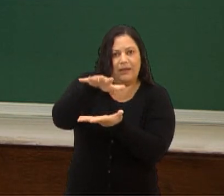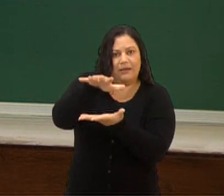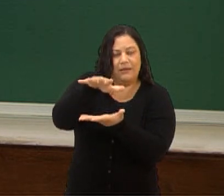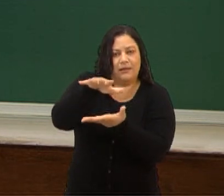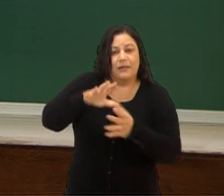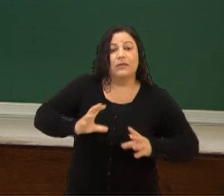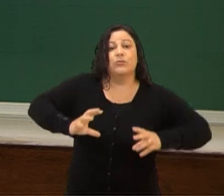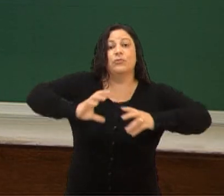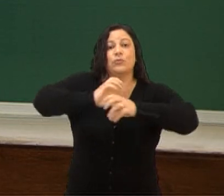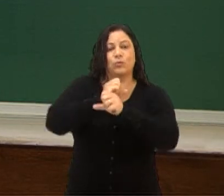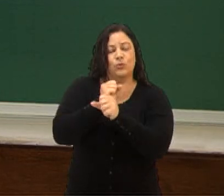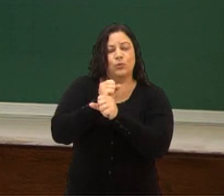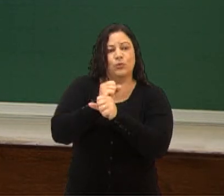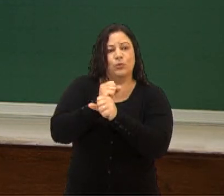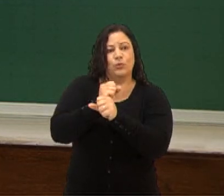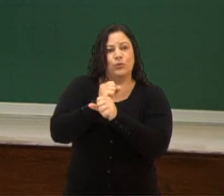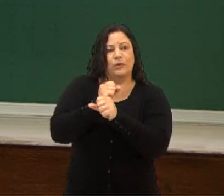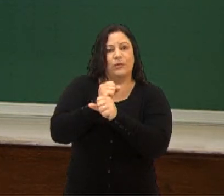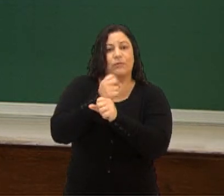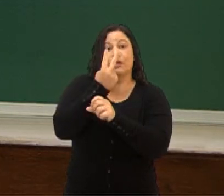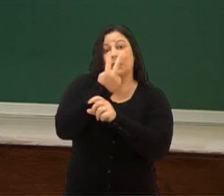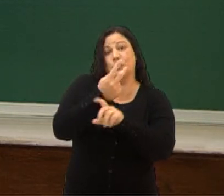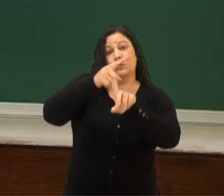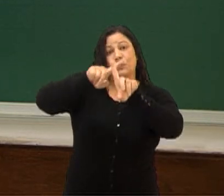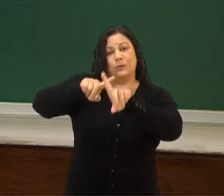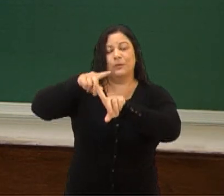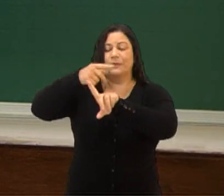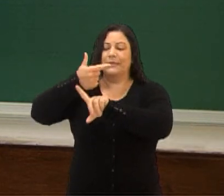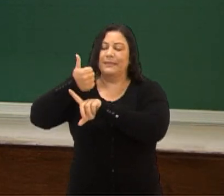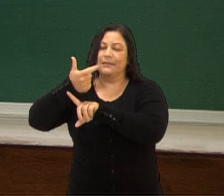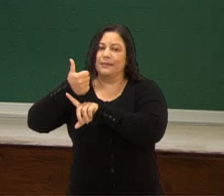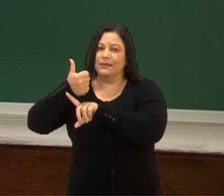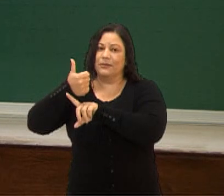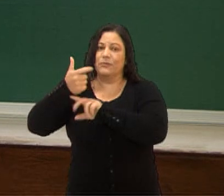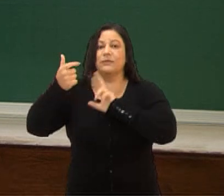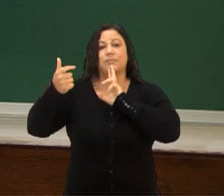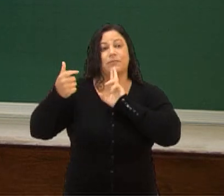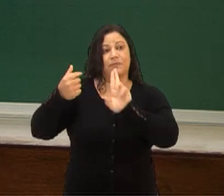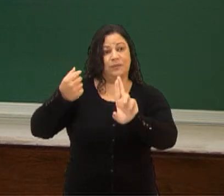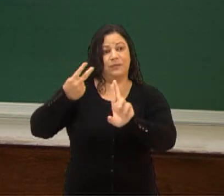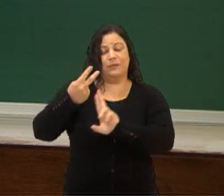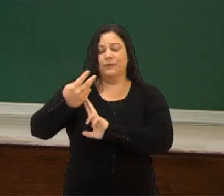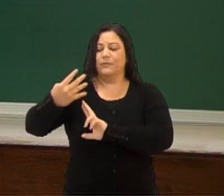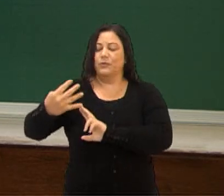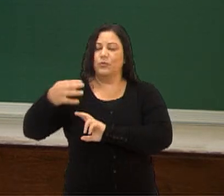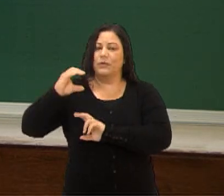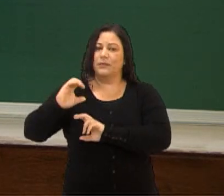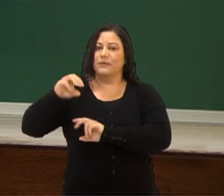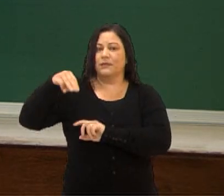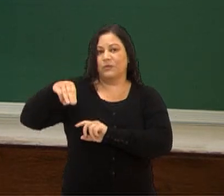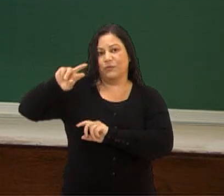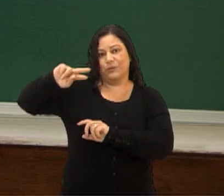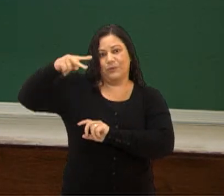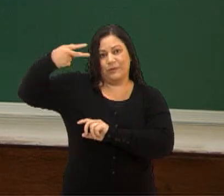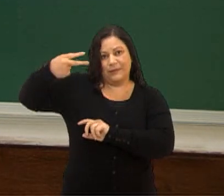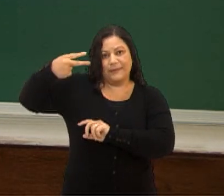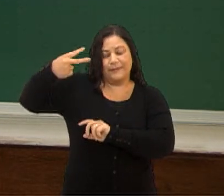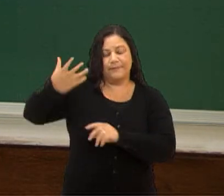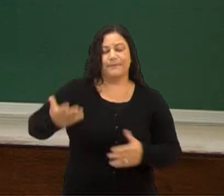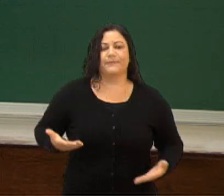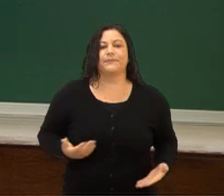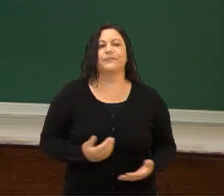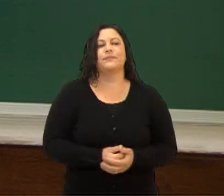da base é 2 vezes 12, que é 24 centímetros quadrados. Muito bem, chegamos na área da base. Agora, nós vamos ter que saber